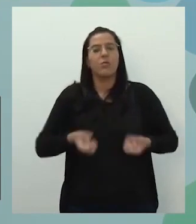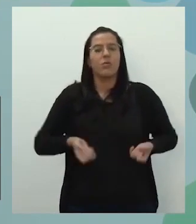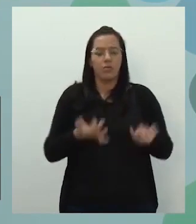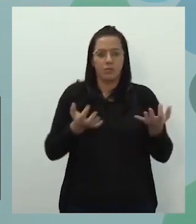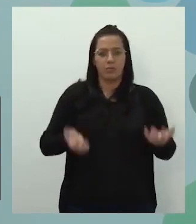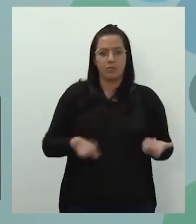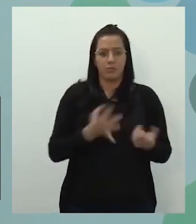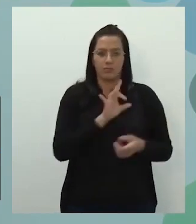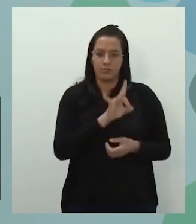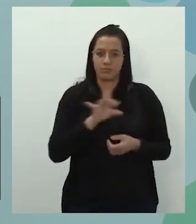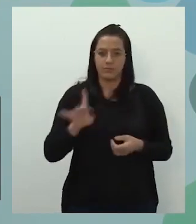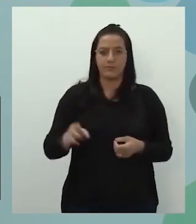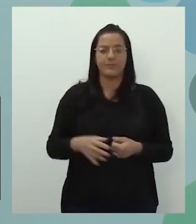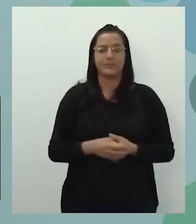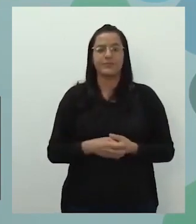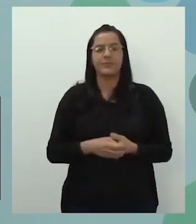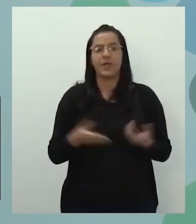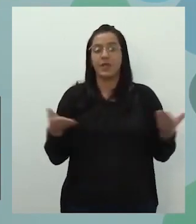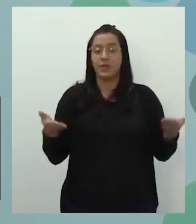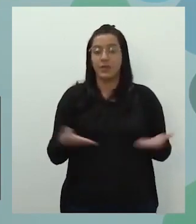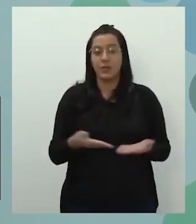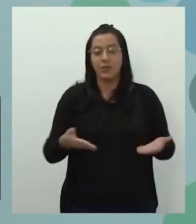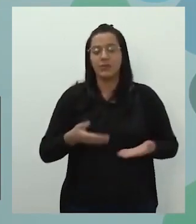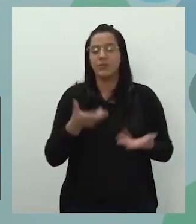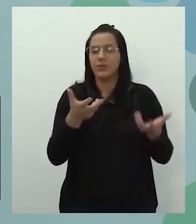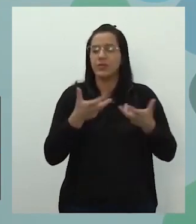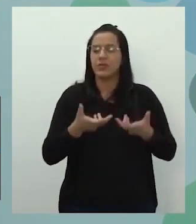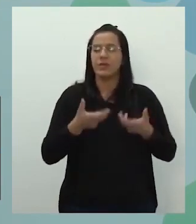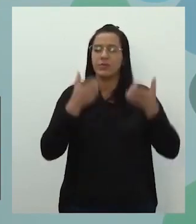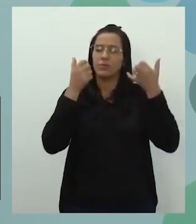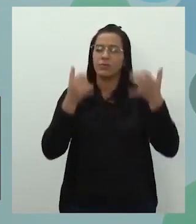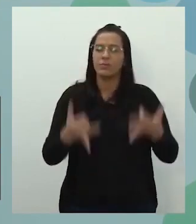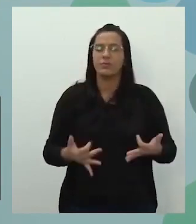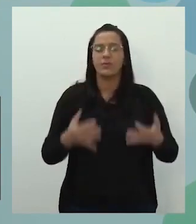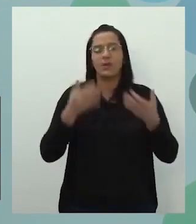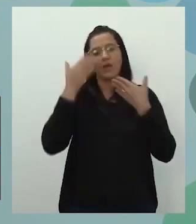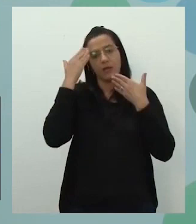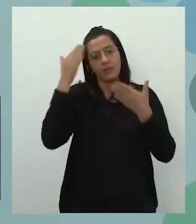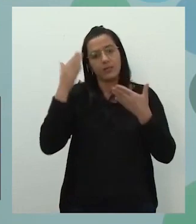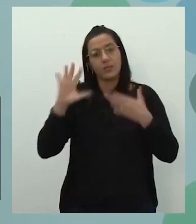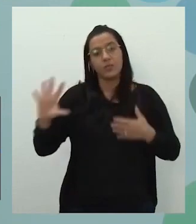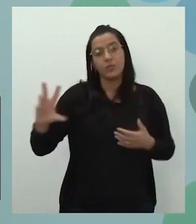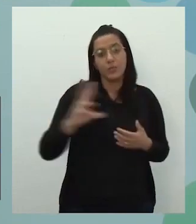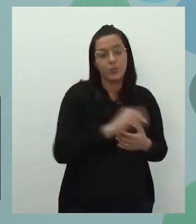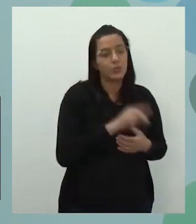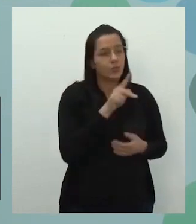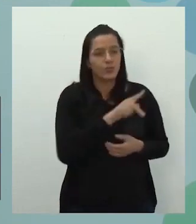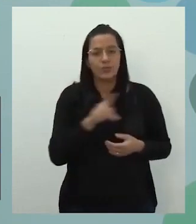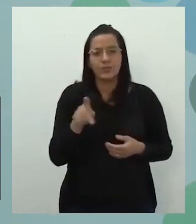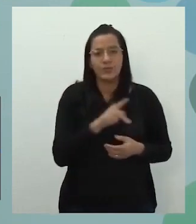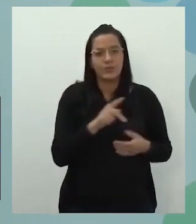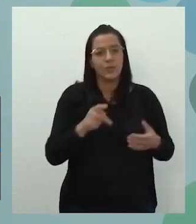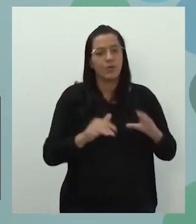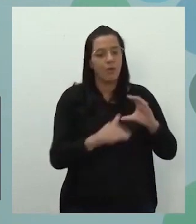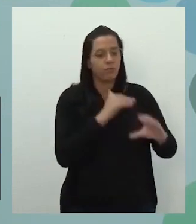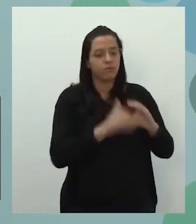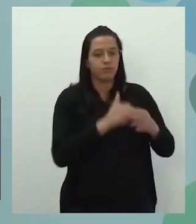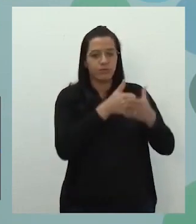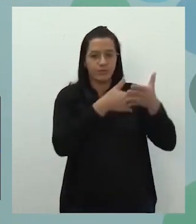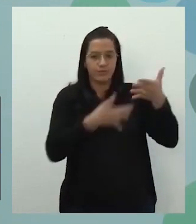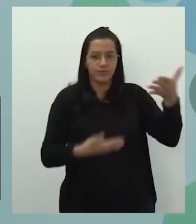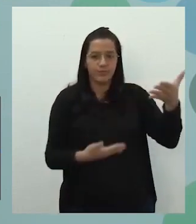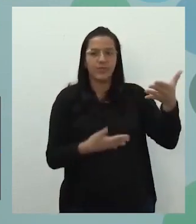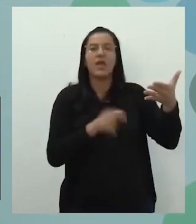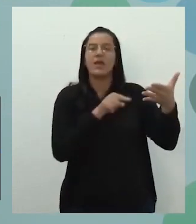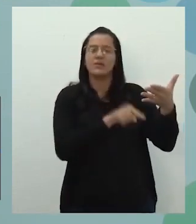hoje. E aí, o que eu queria falar para vocês, né? Eu quero agradecer muito a participação dos professores no chat. A gente adora receber a devolutiva de vocês,